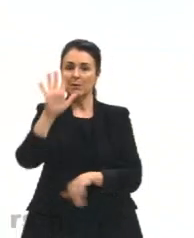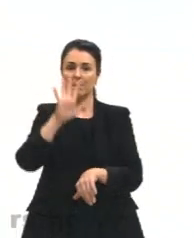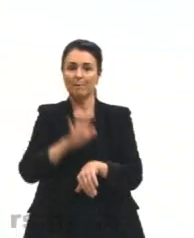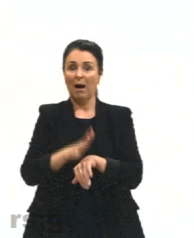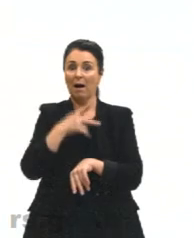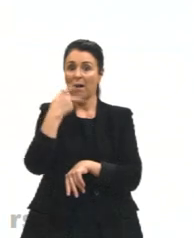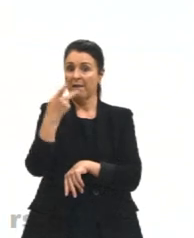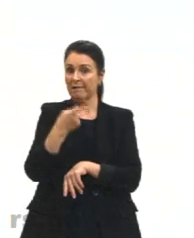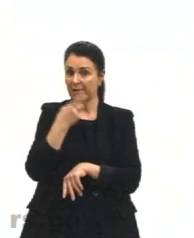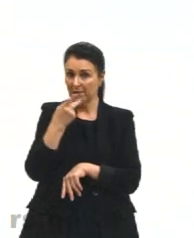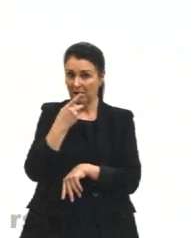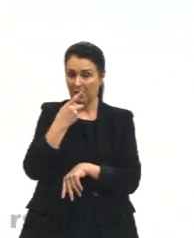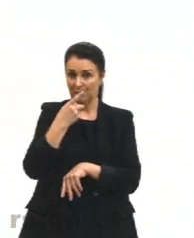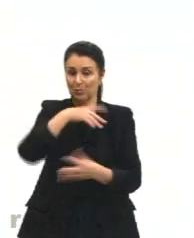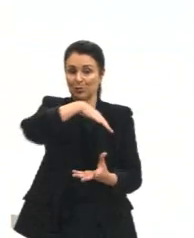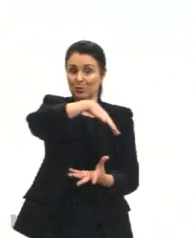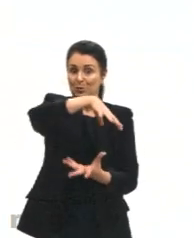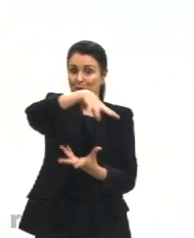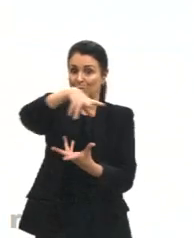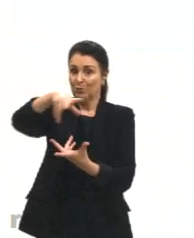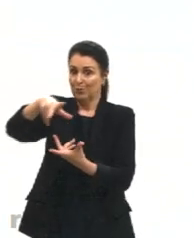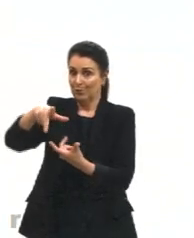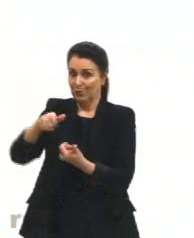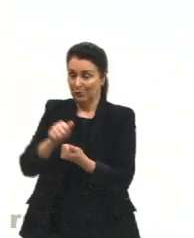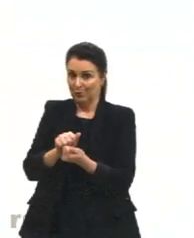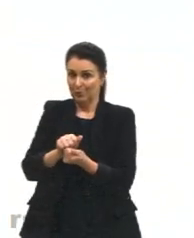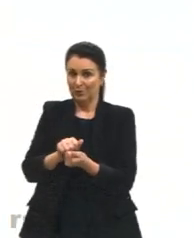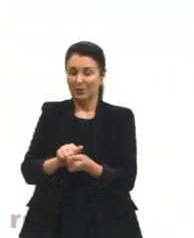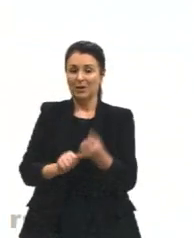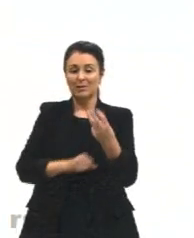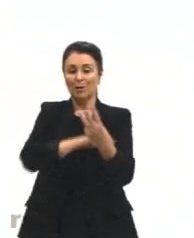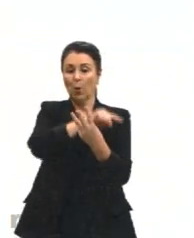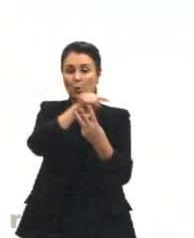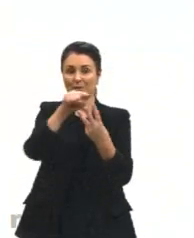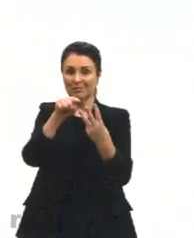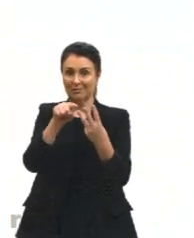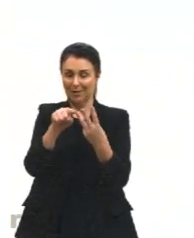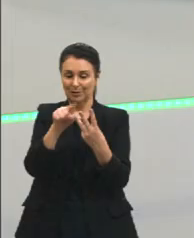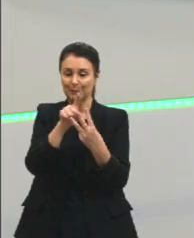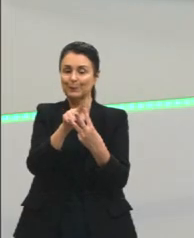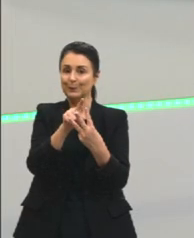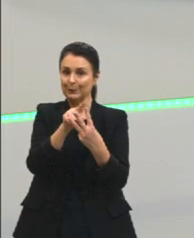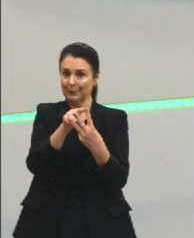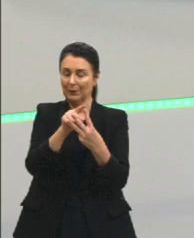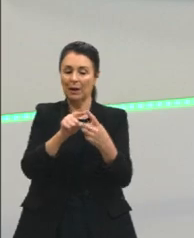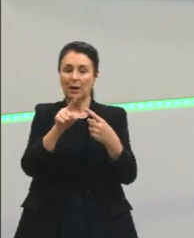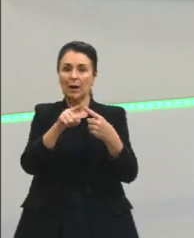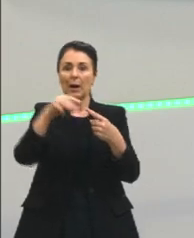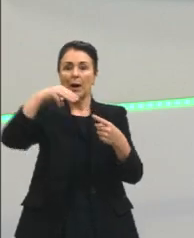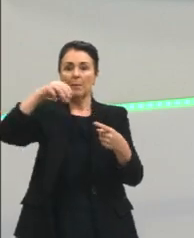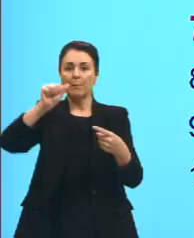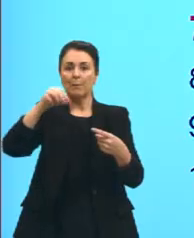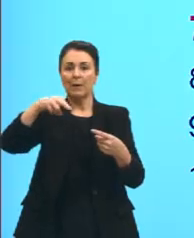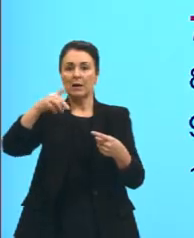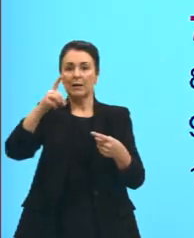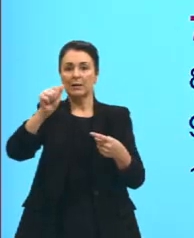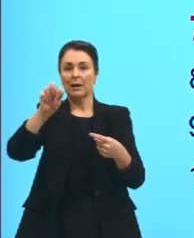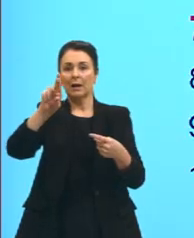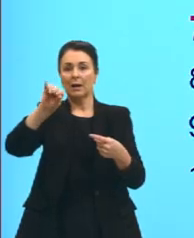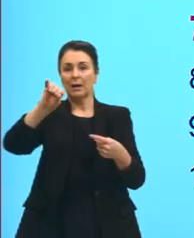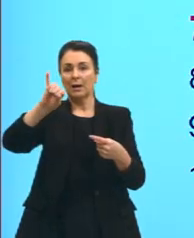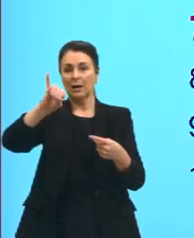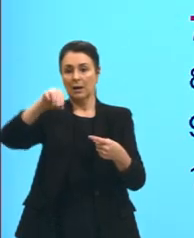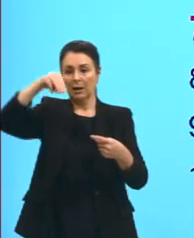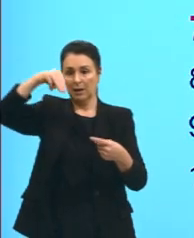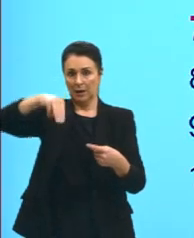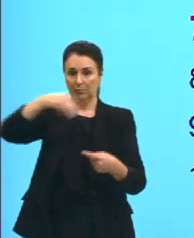tá eu vou falar aqui na dos três primeiros por exemplo a gente tem um mandarim na China Por uma